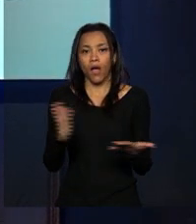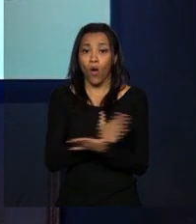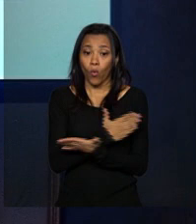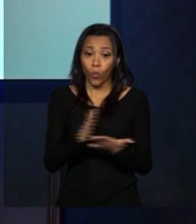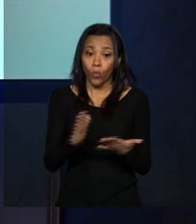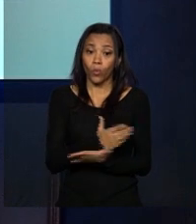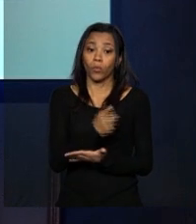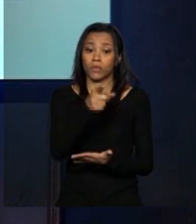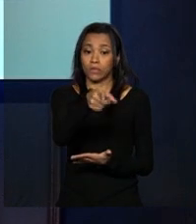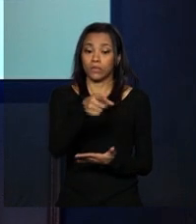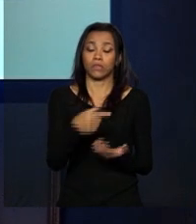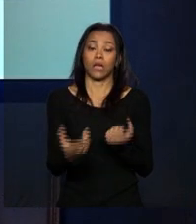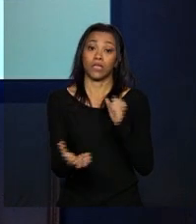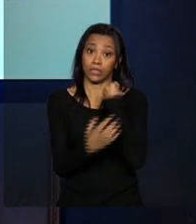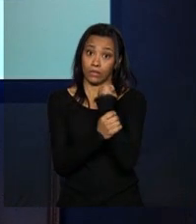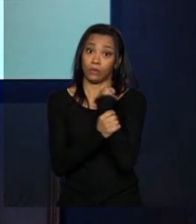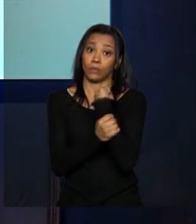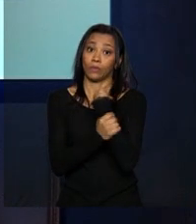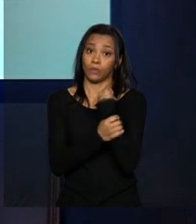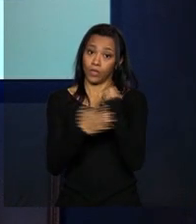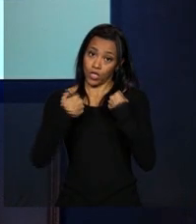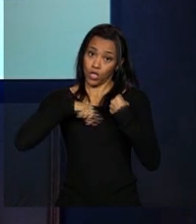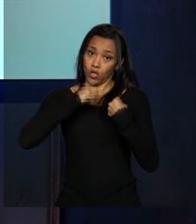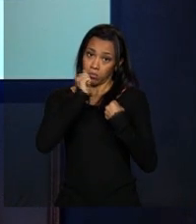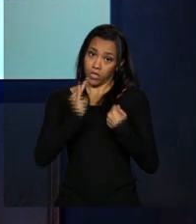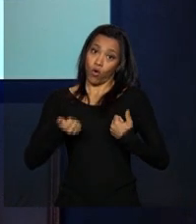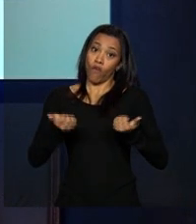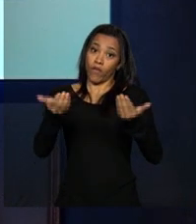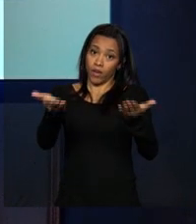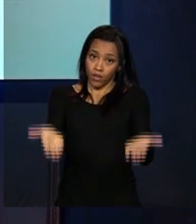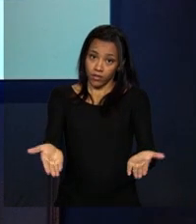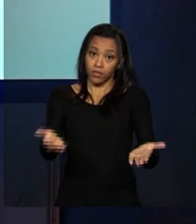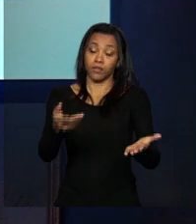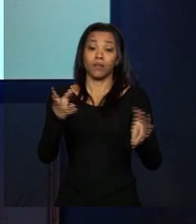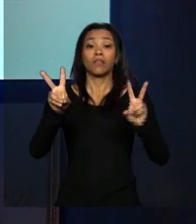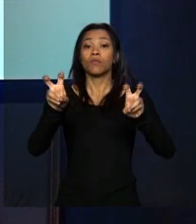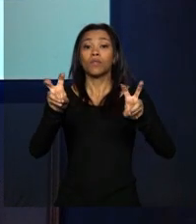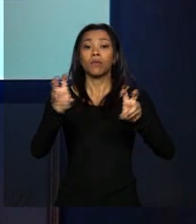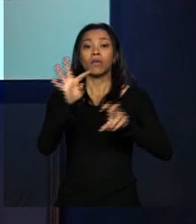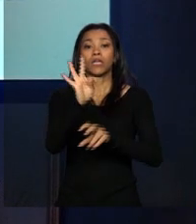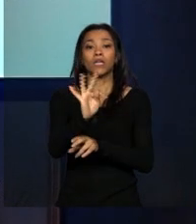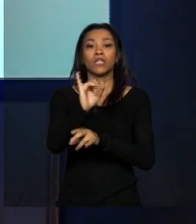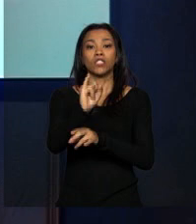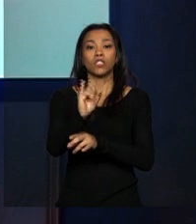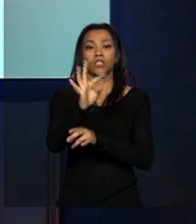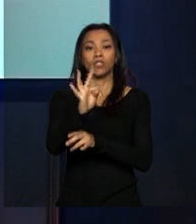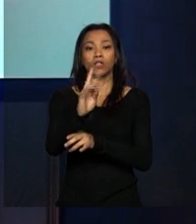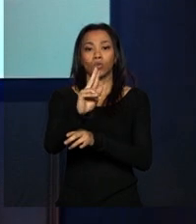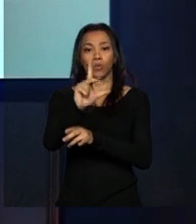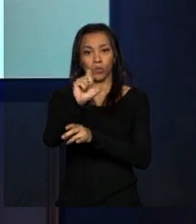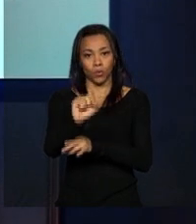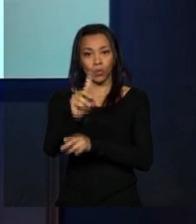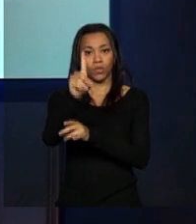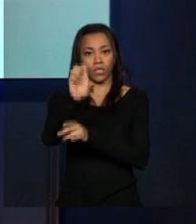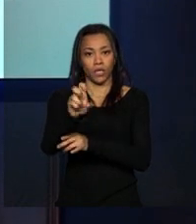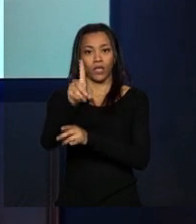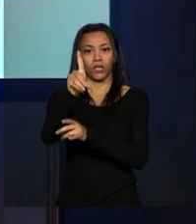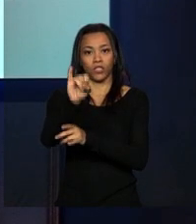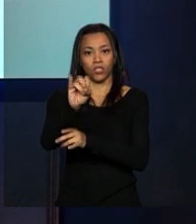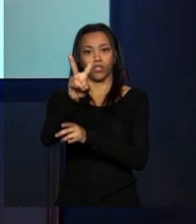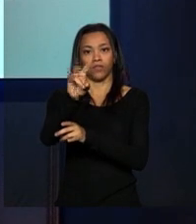das garantias que oferecemos para os títulos de div